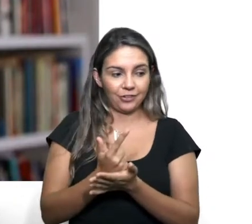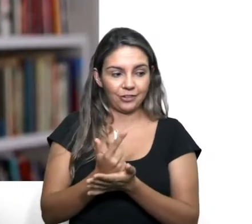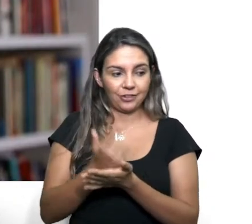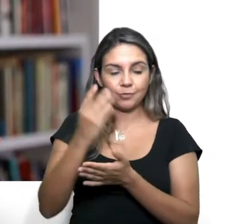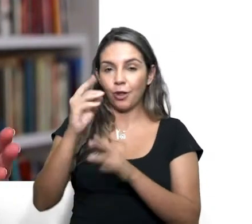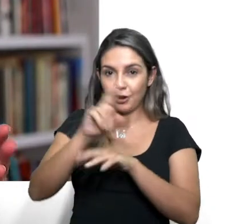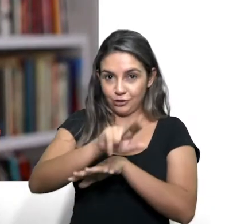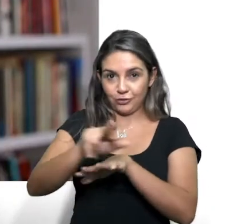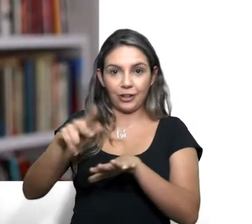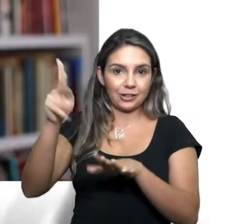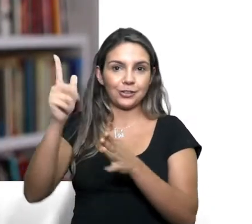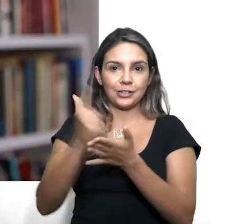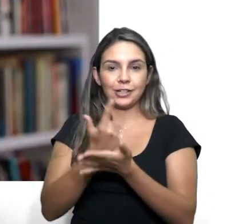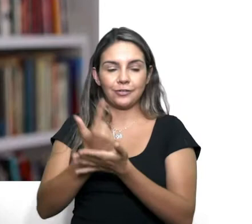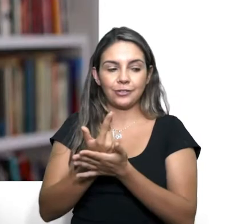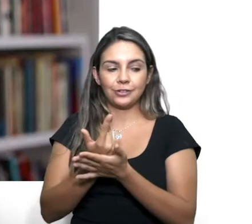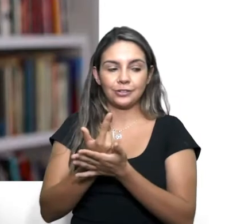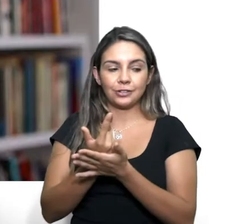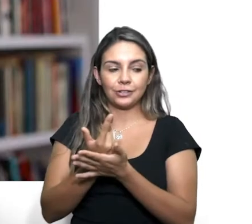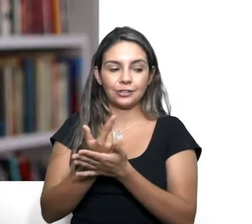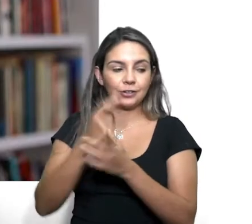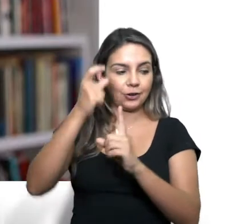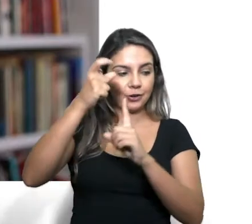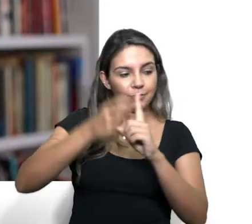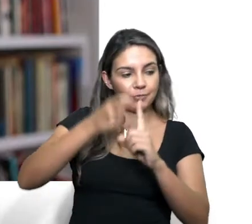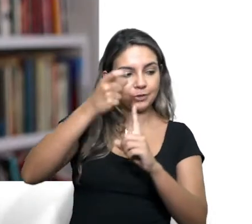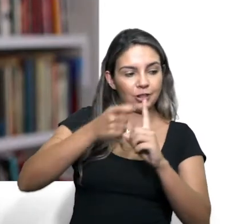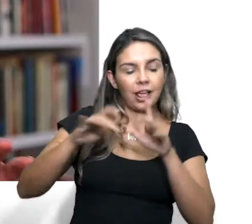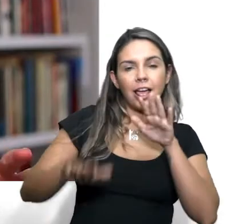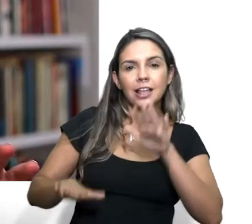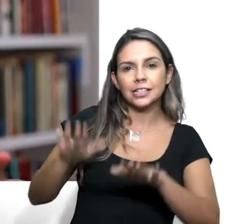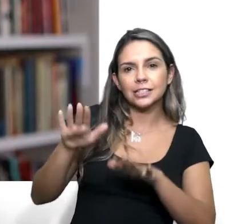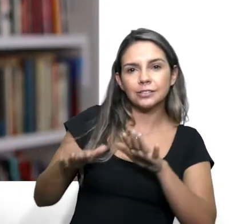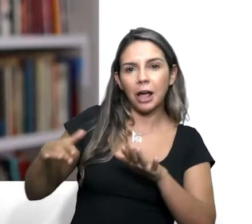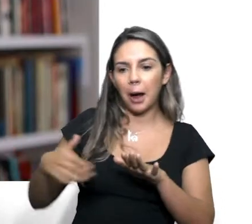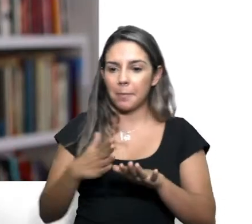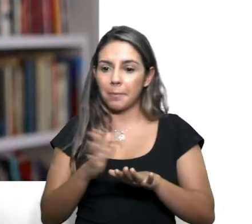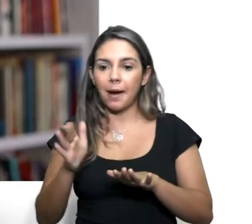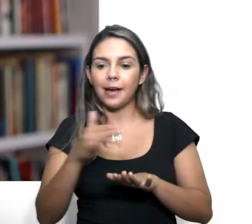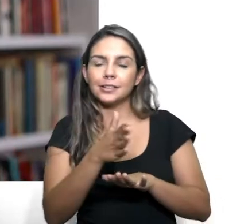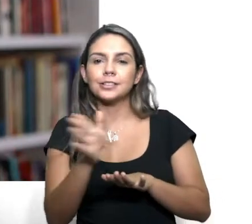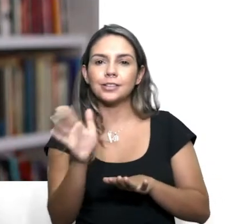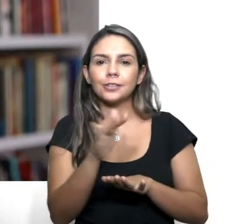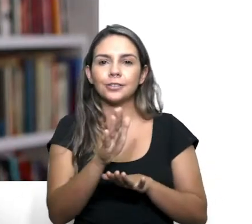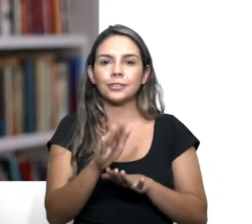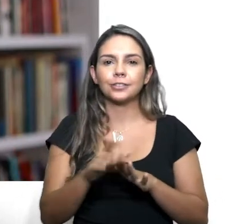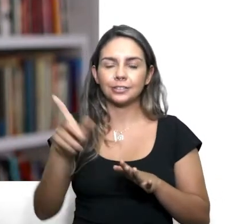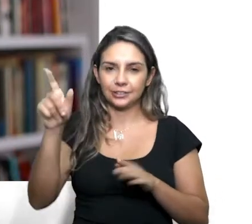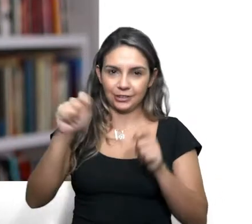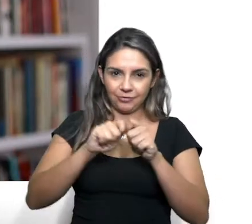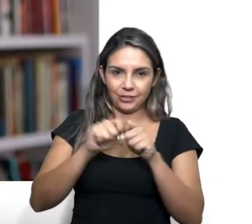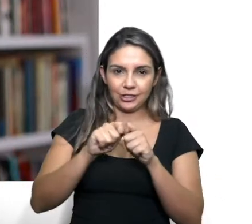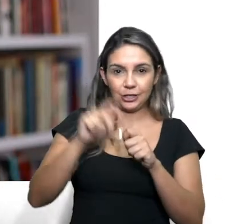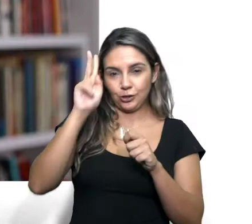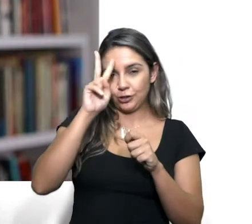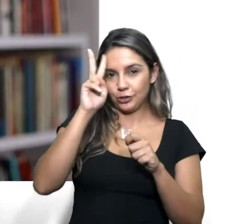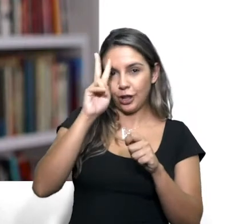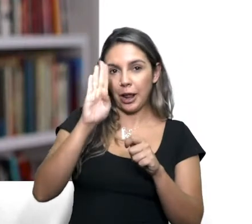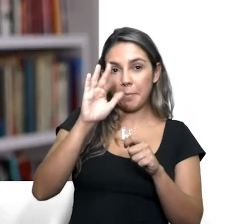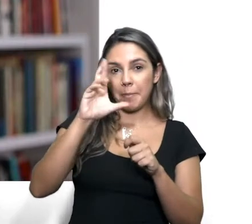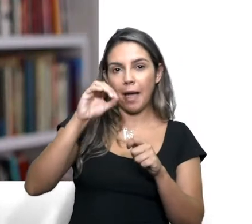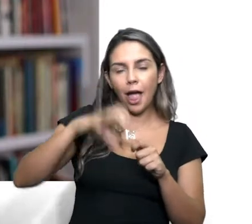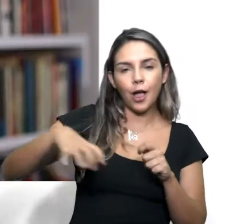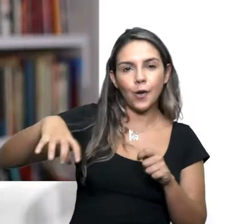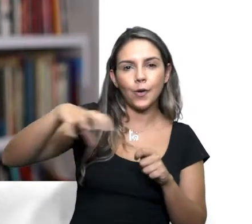muito diferentes. Os personagens, às vezes, passam por eles, né? Então você está fazendo essa história de